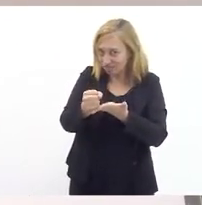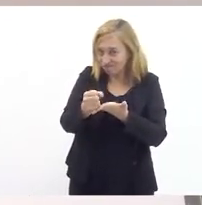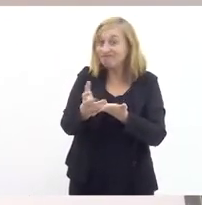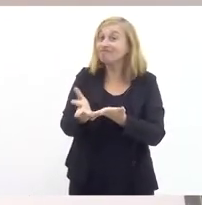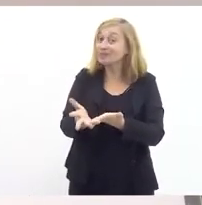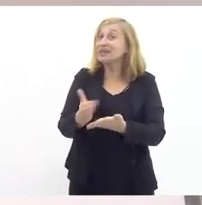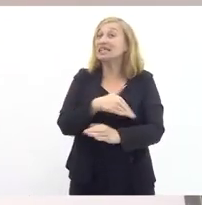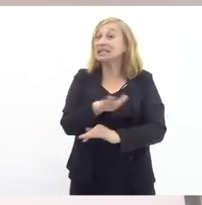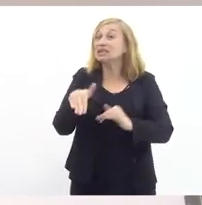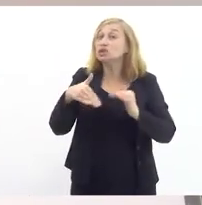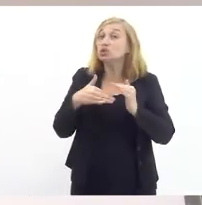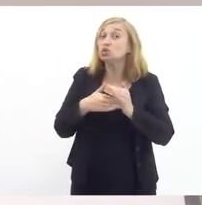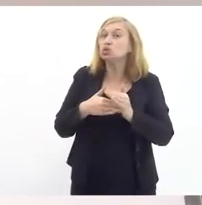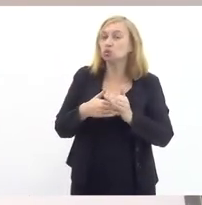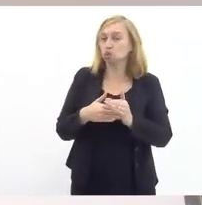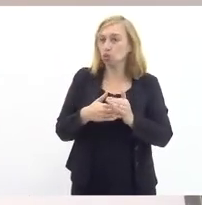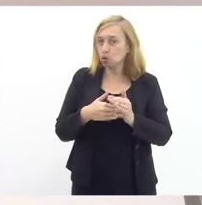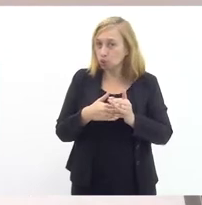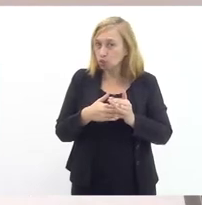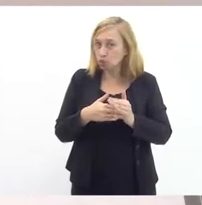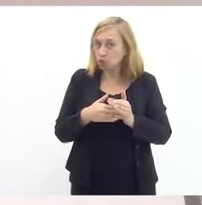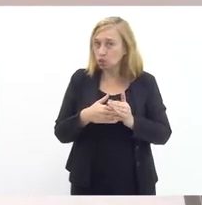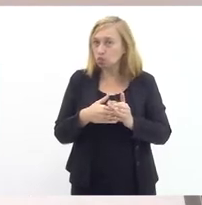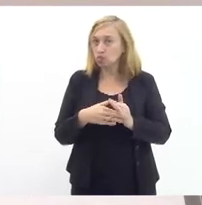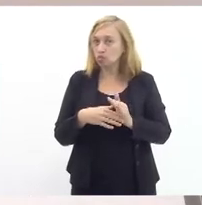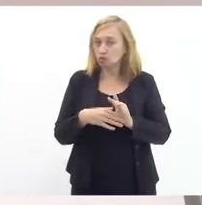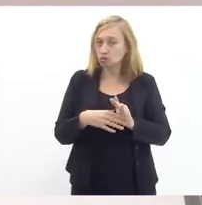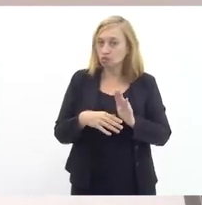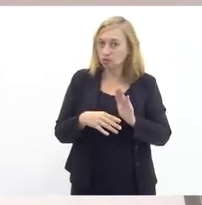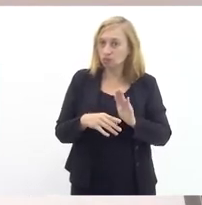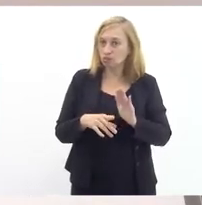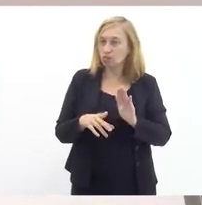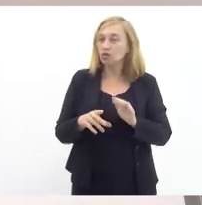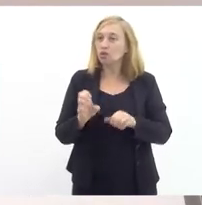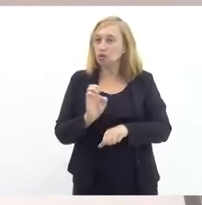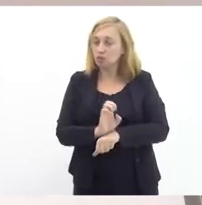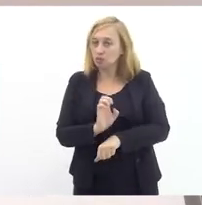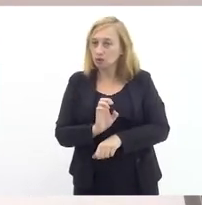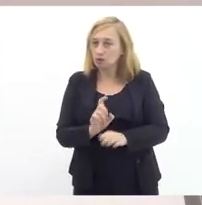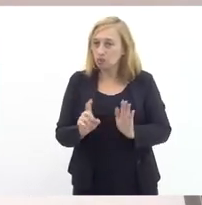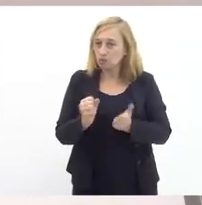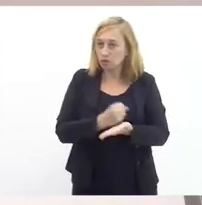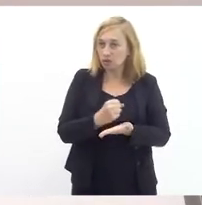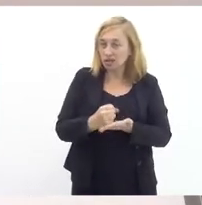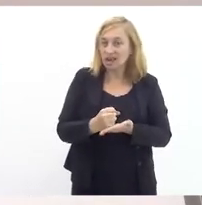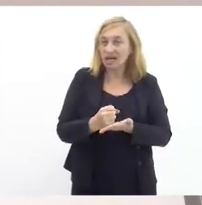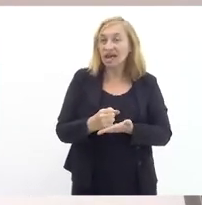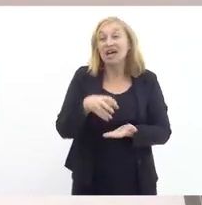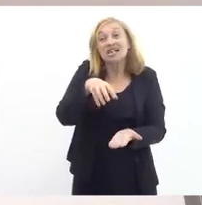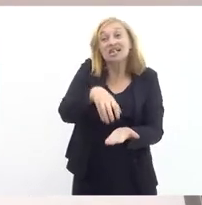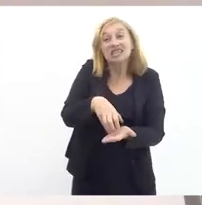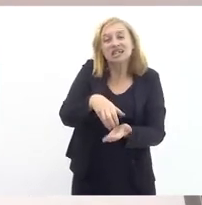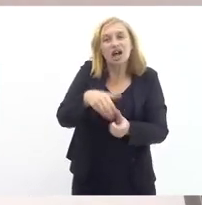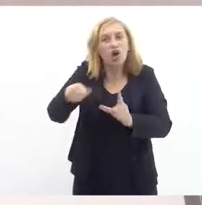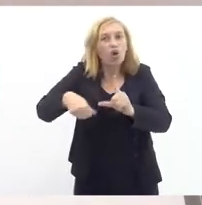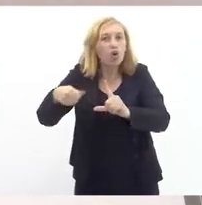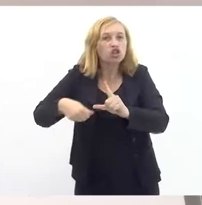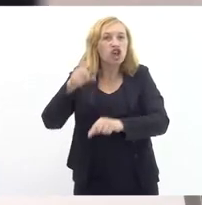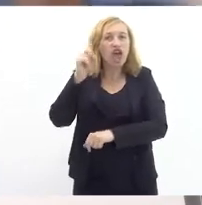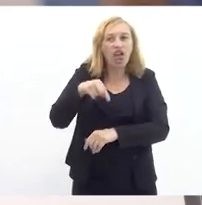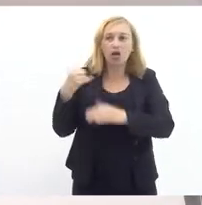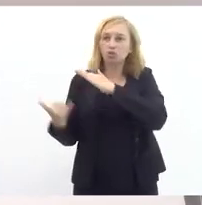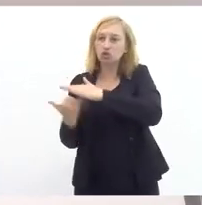em todos os termos aditivos. A Central Logística é uma